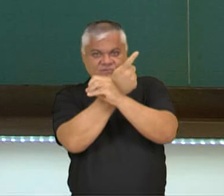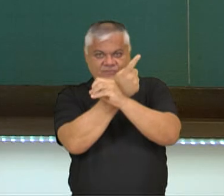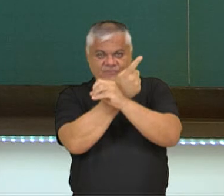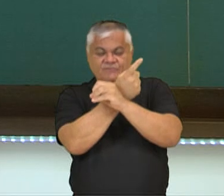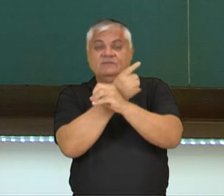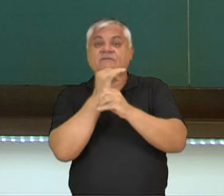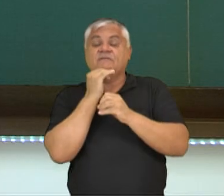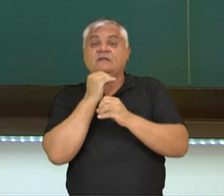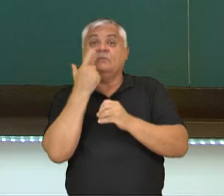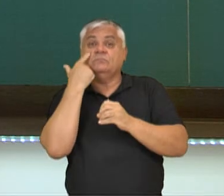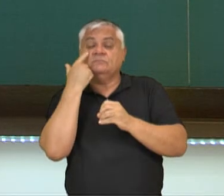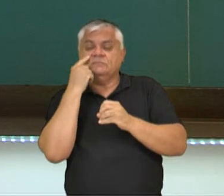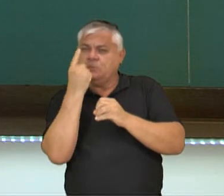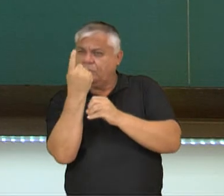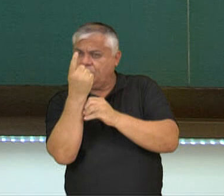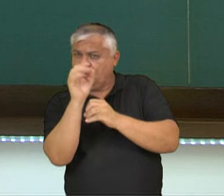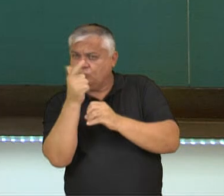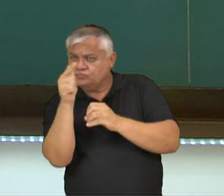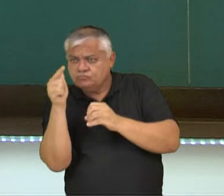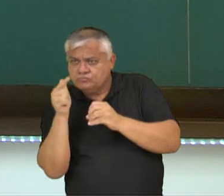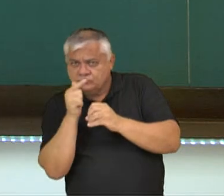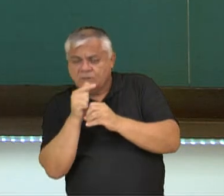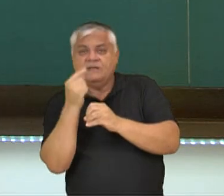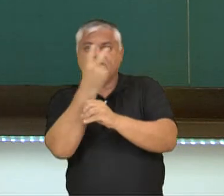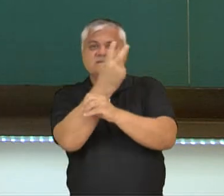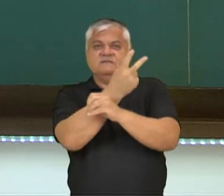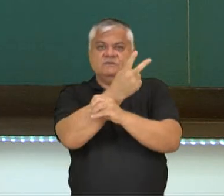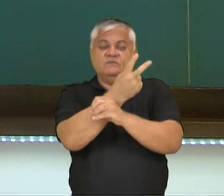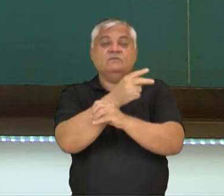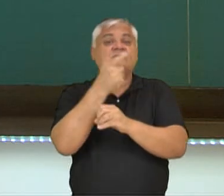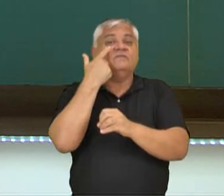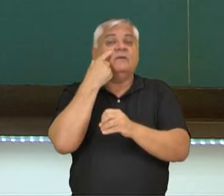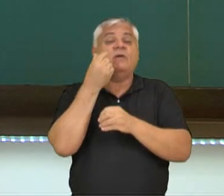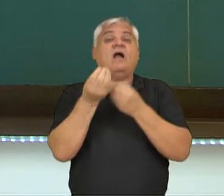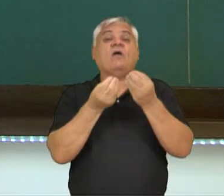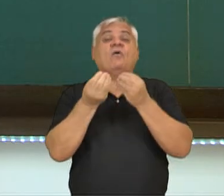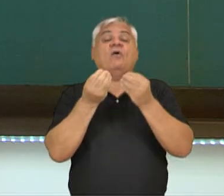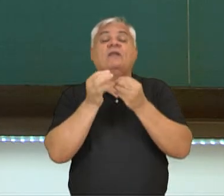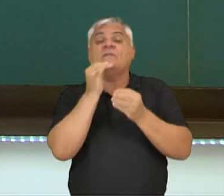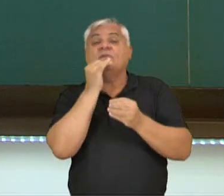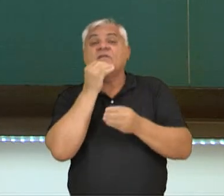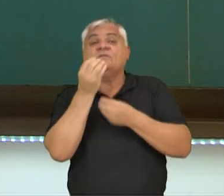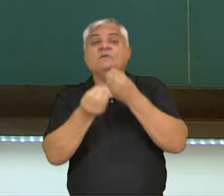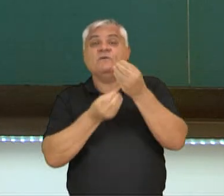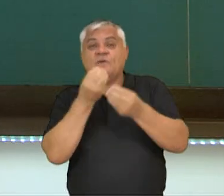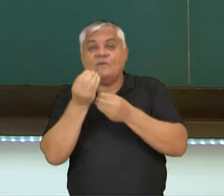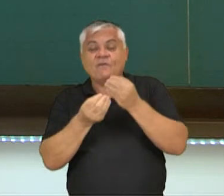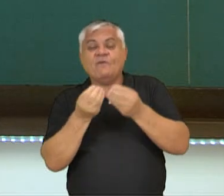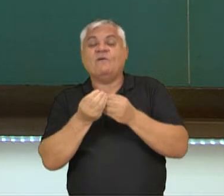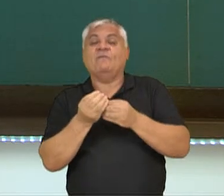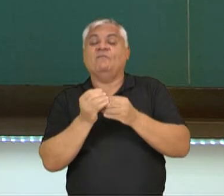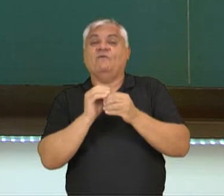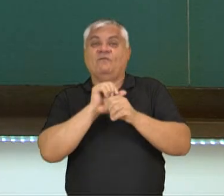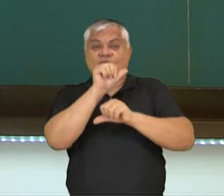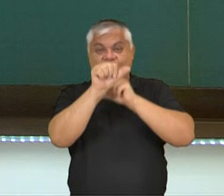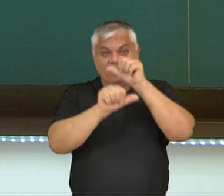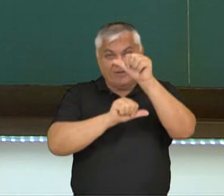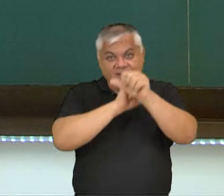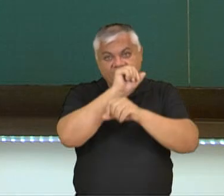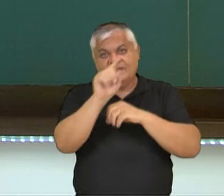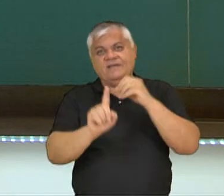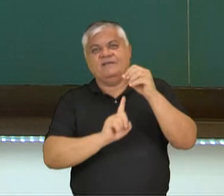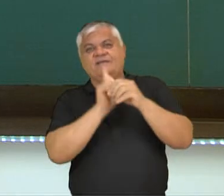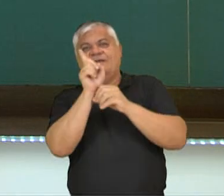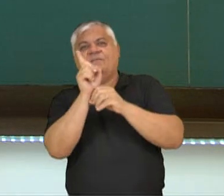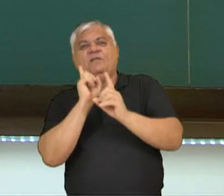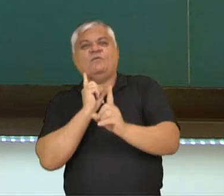a partir do momento que o ângulo não está no primeiro, está no segundo, nós vamos fazer agora a redução desse ângulo ao primeiro quadrante para encontrar